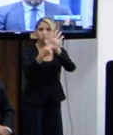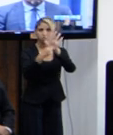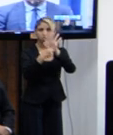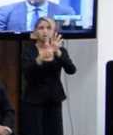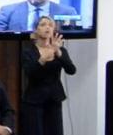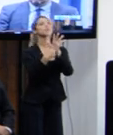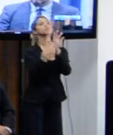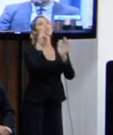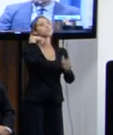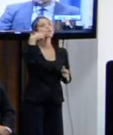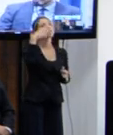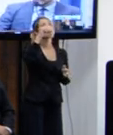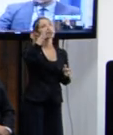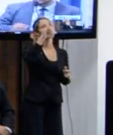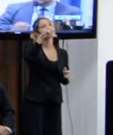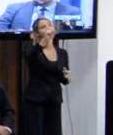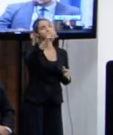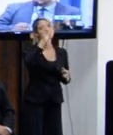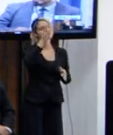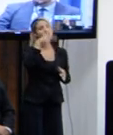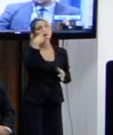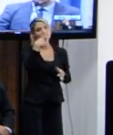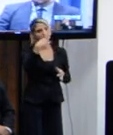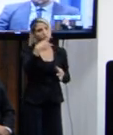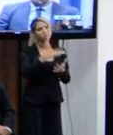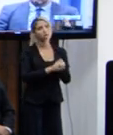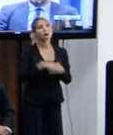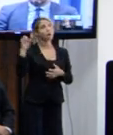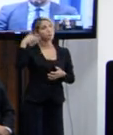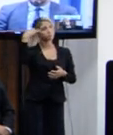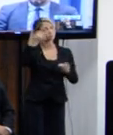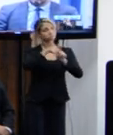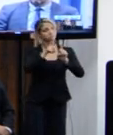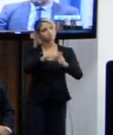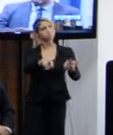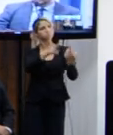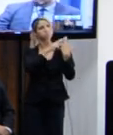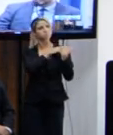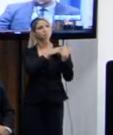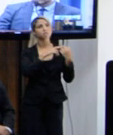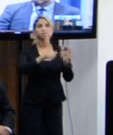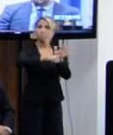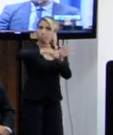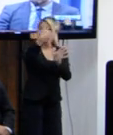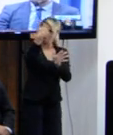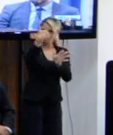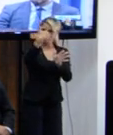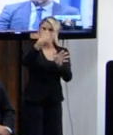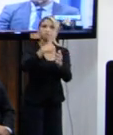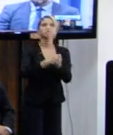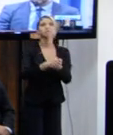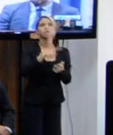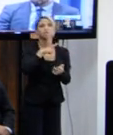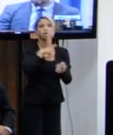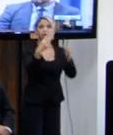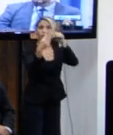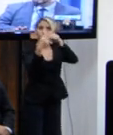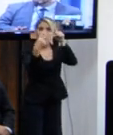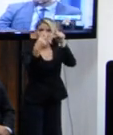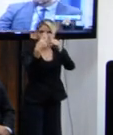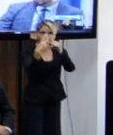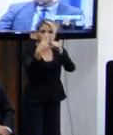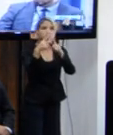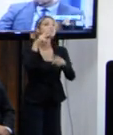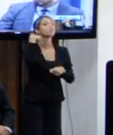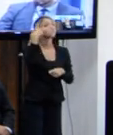aqui, o vereador Oséias, a importância e a responsabilidade de, pela primeira vez, nós temos dois vereadores